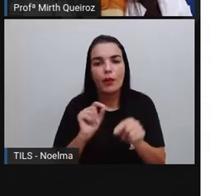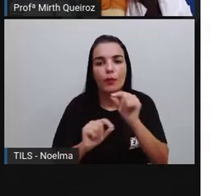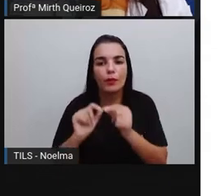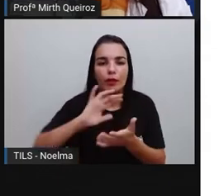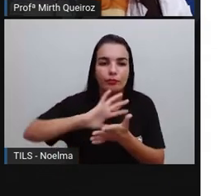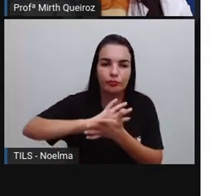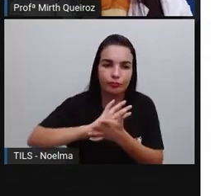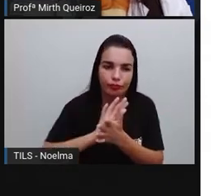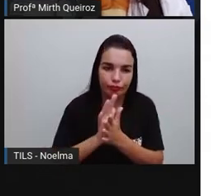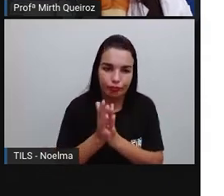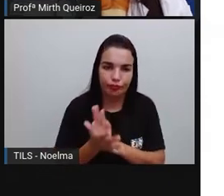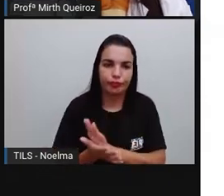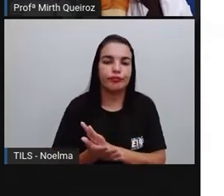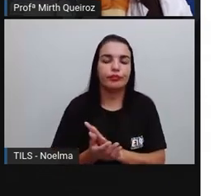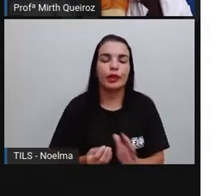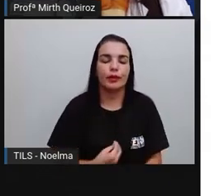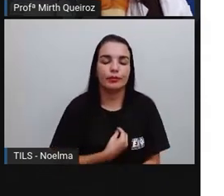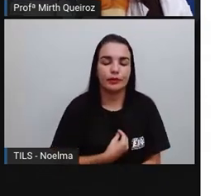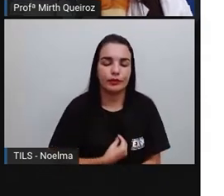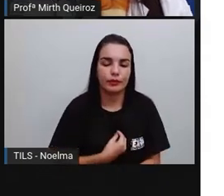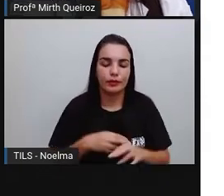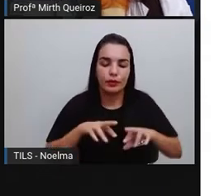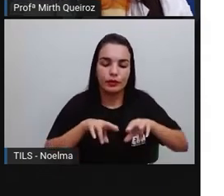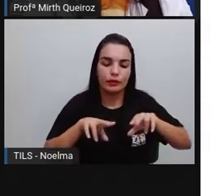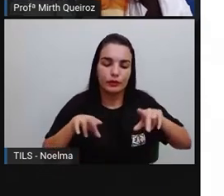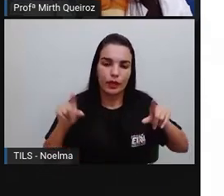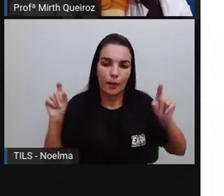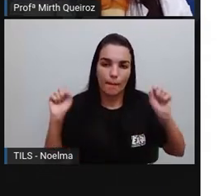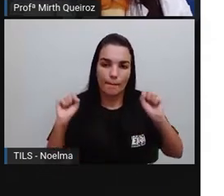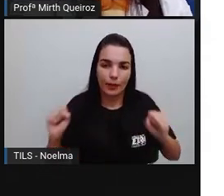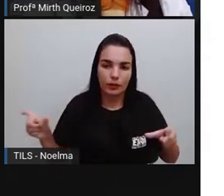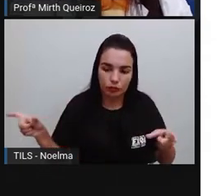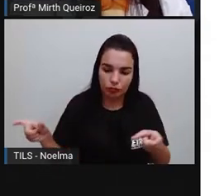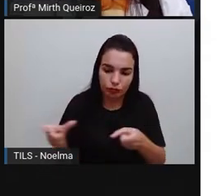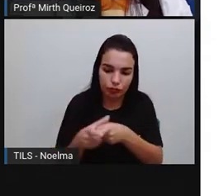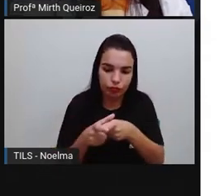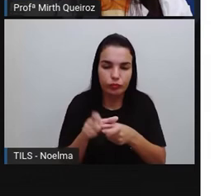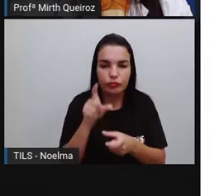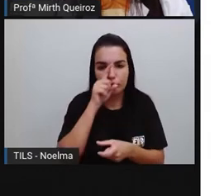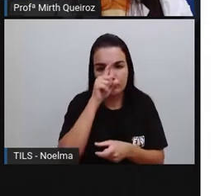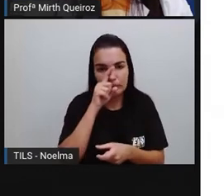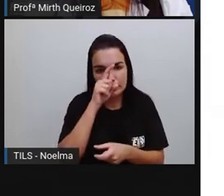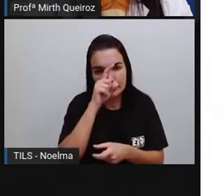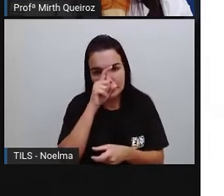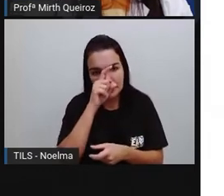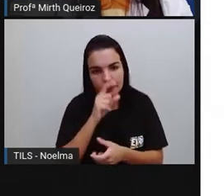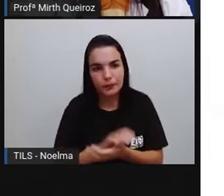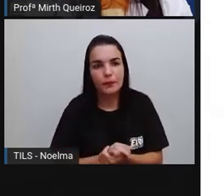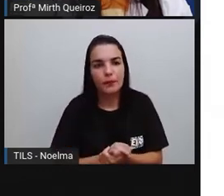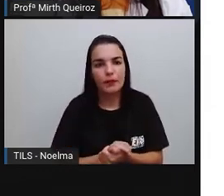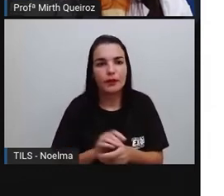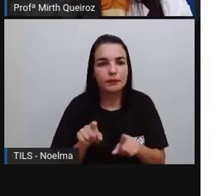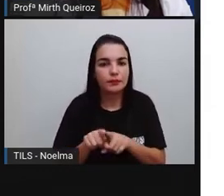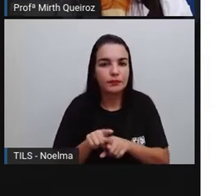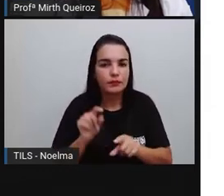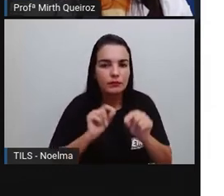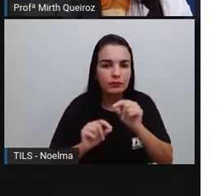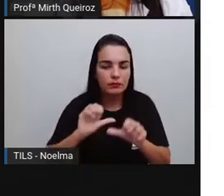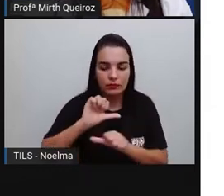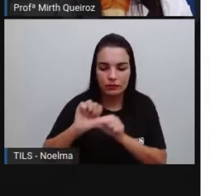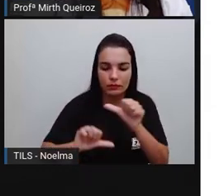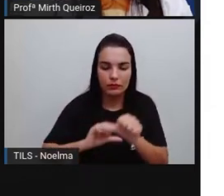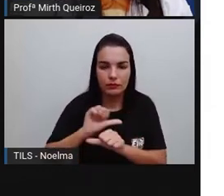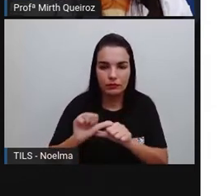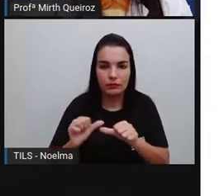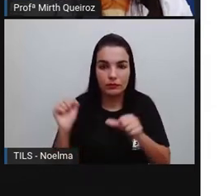mais uma vez, a biodiversidade aí, ela entra em risco, né? E essas mudanças climáticas acontecem